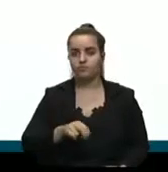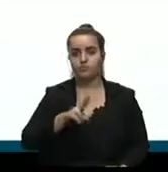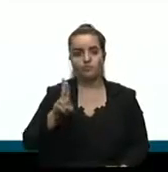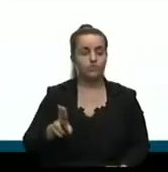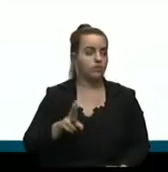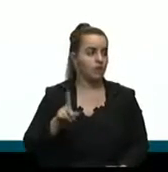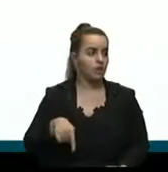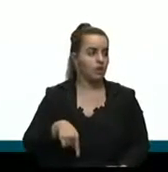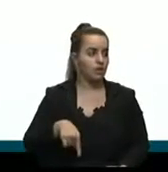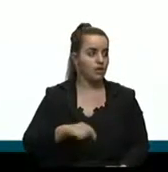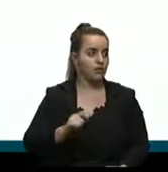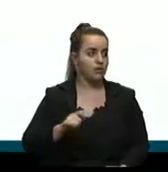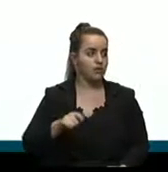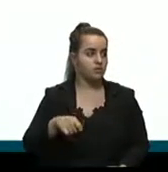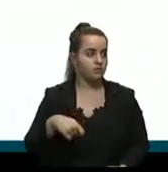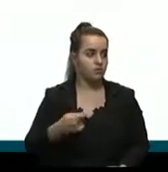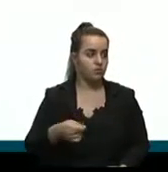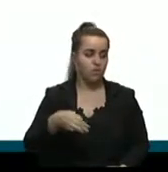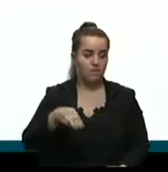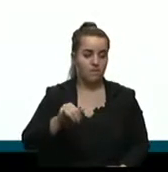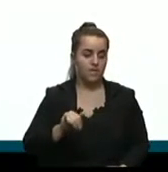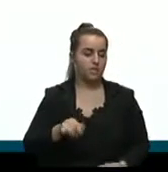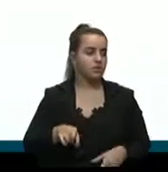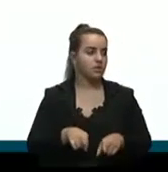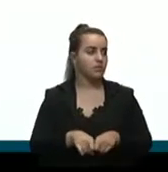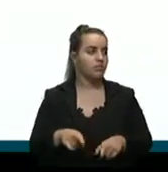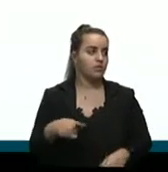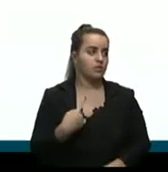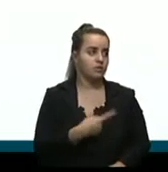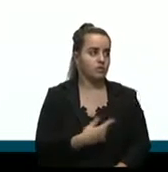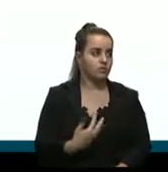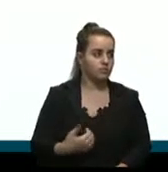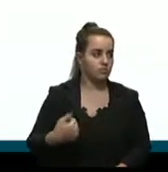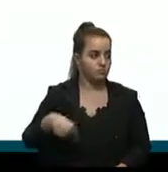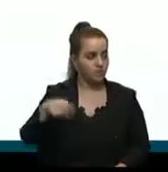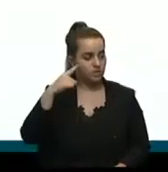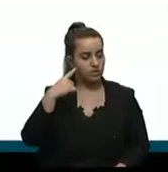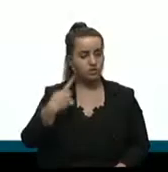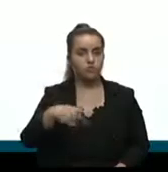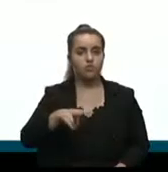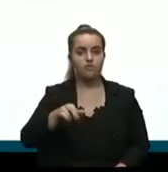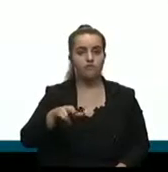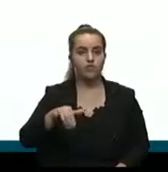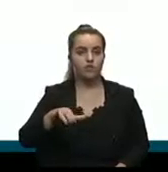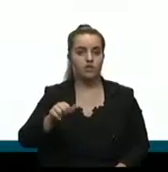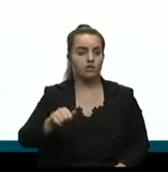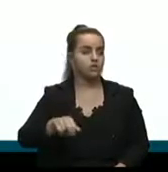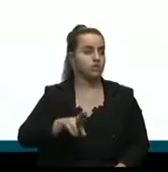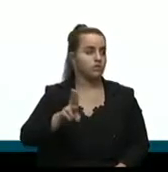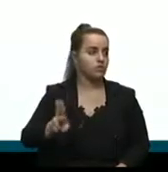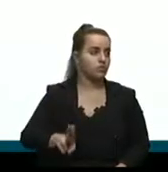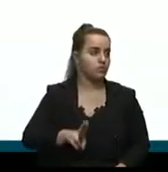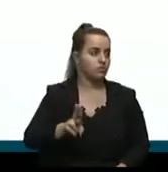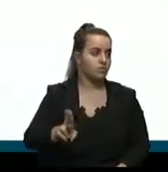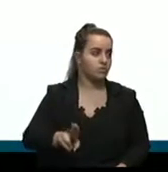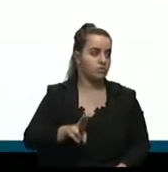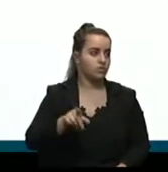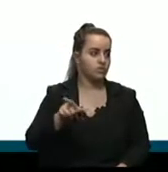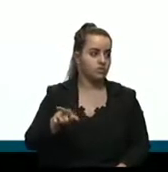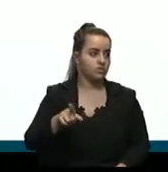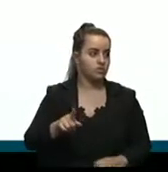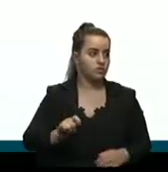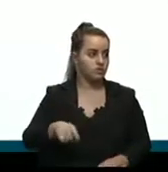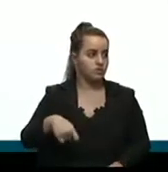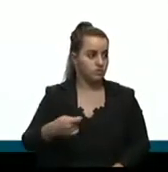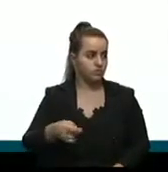utilizando esse símbolo, μ. Nós vamos considerar a variância utilizando esse símbolo do desvio padrão ao quadrado,